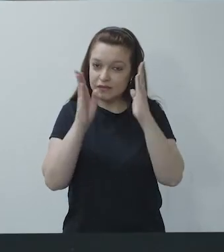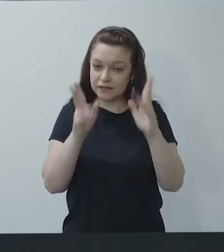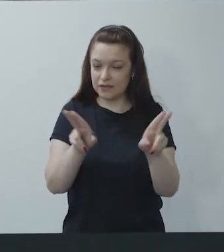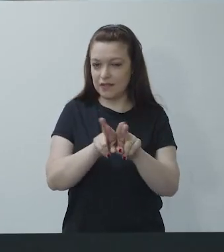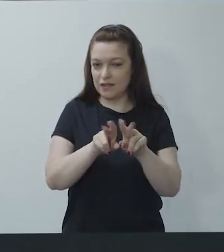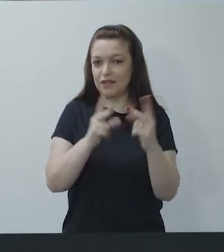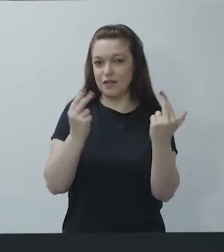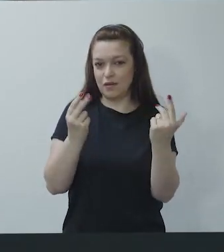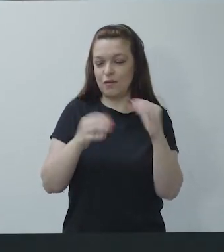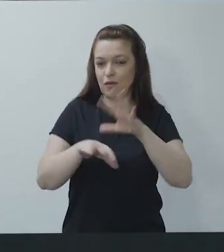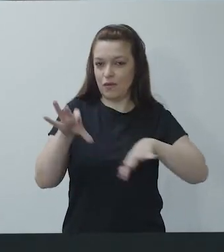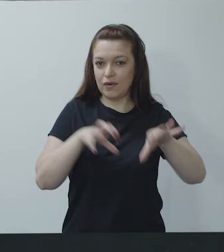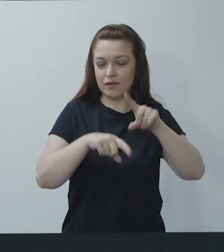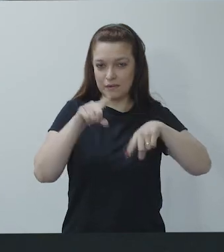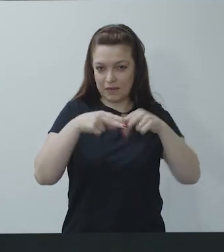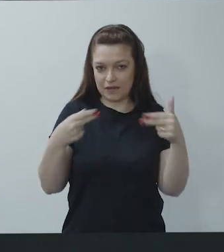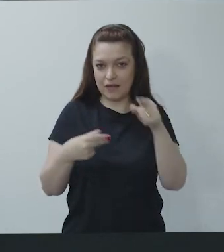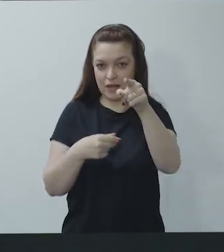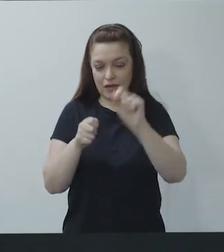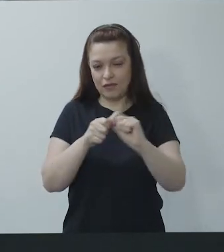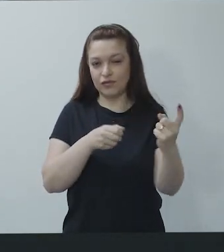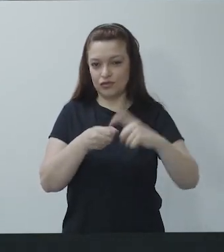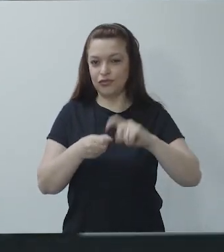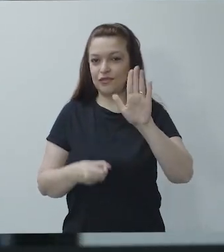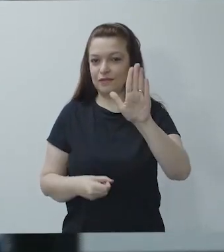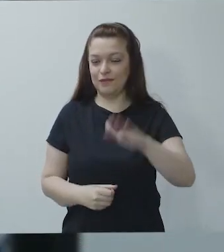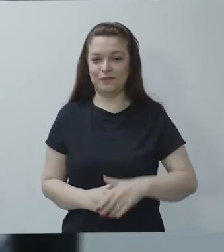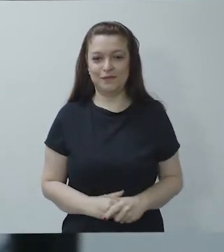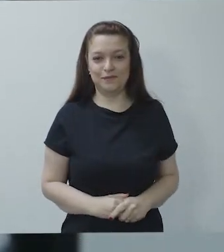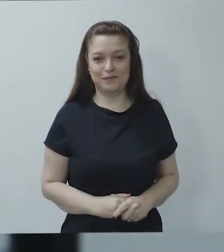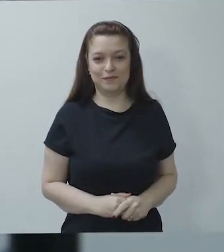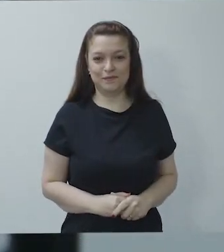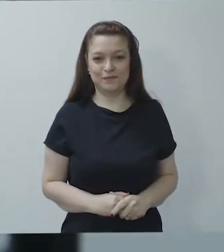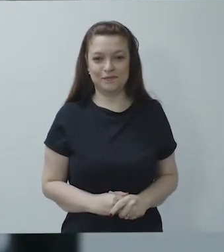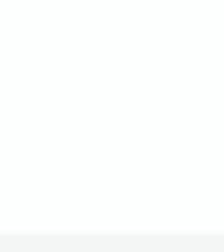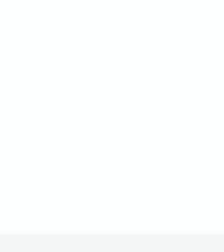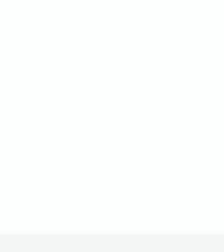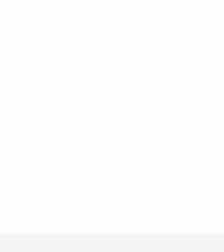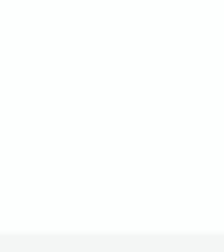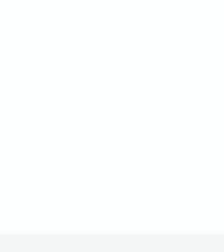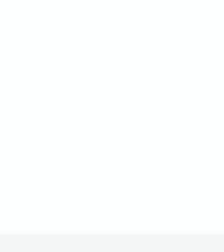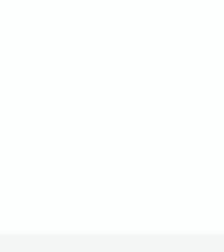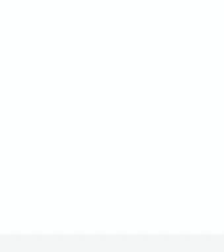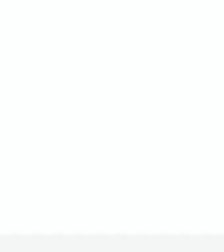Vou dar um tempinho para vocês terminarem de organizar o de vocês aí e eu já volto.